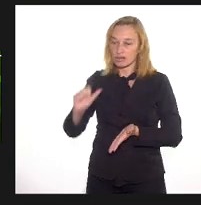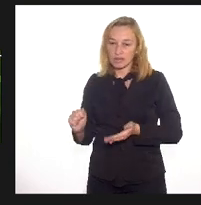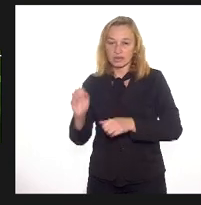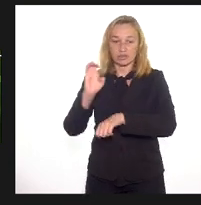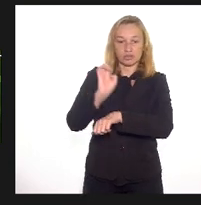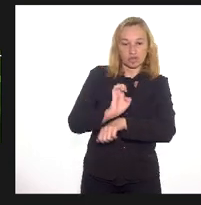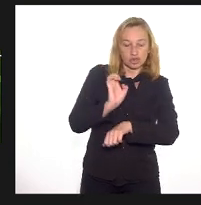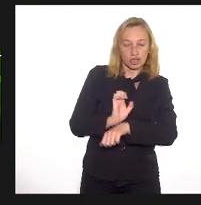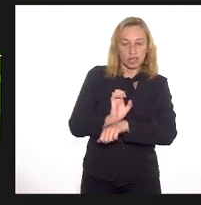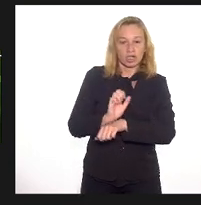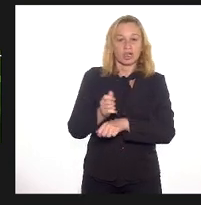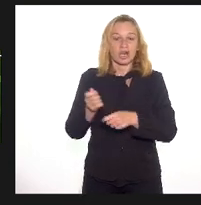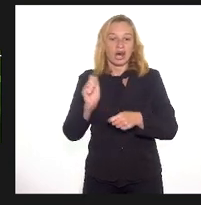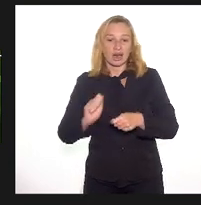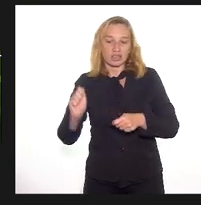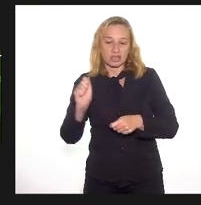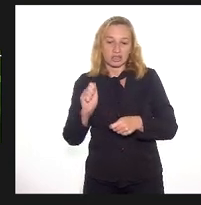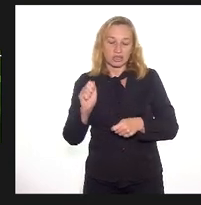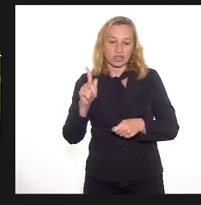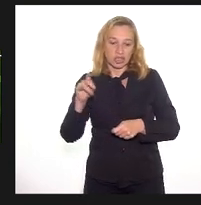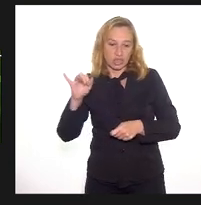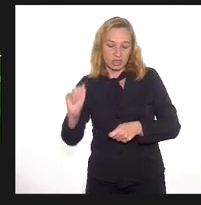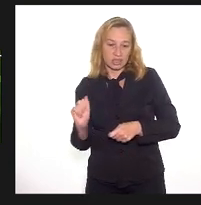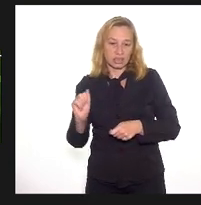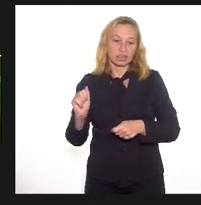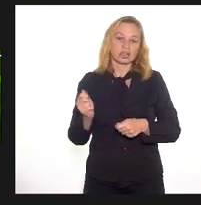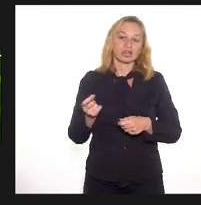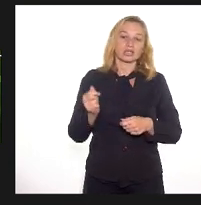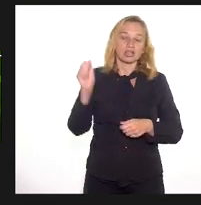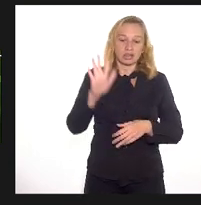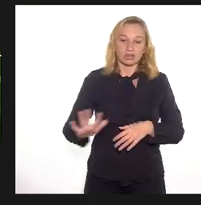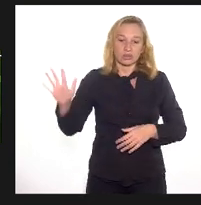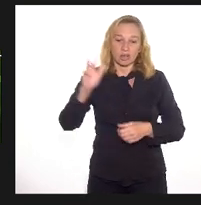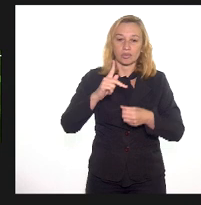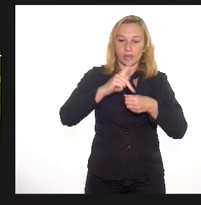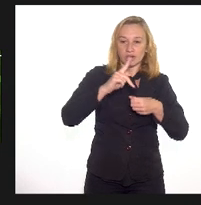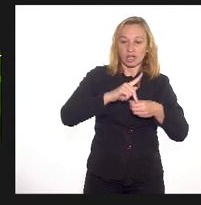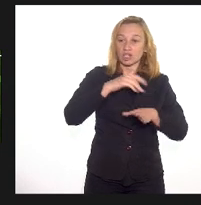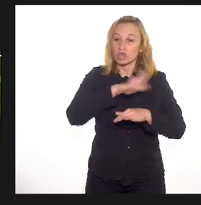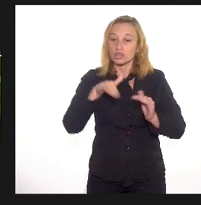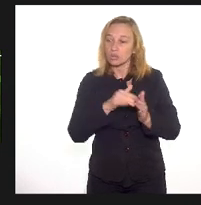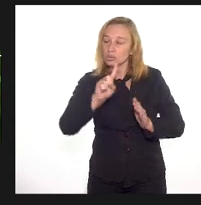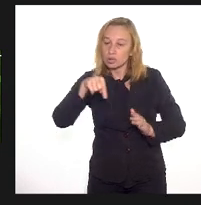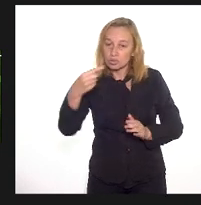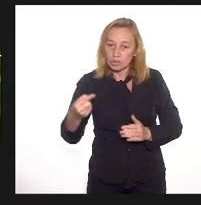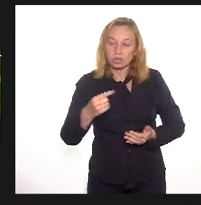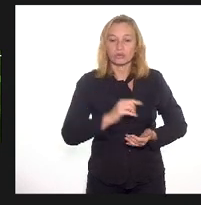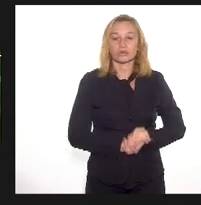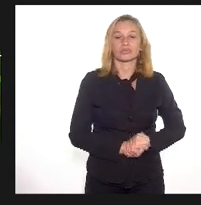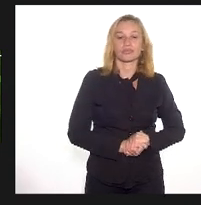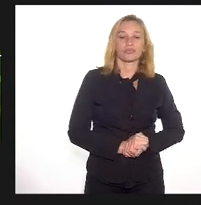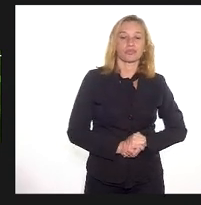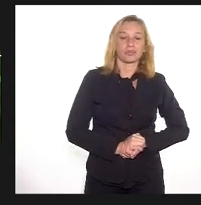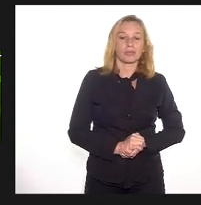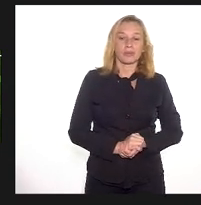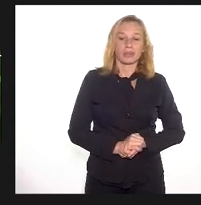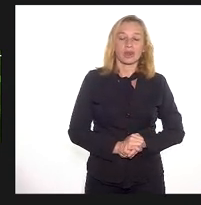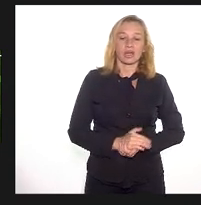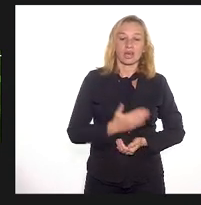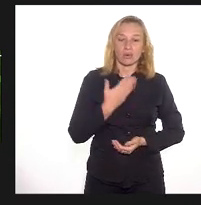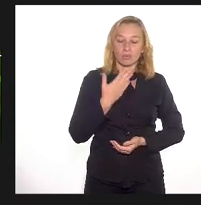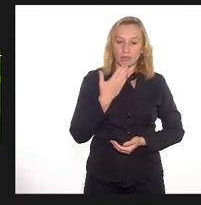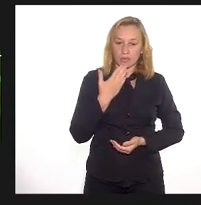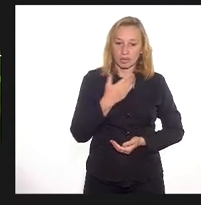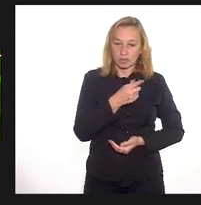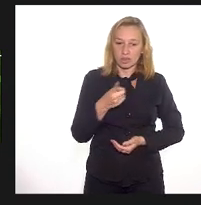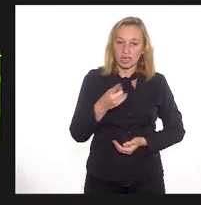da Agência Nacional de Petróleo e todos os demais participantes. Eu questiono a vocês, sem querer me alongar muito, se